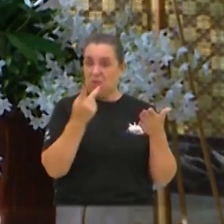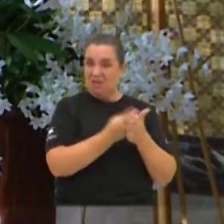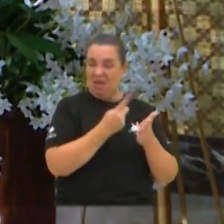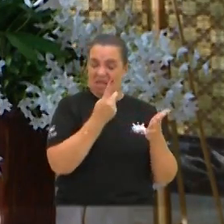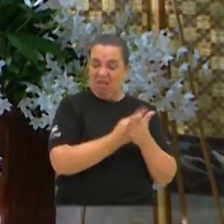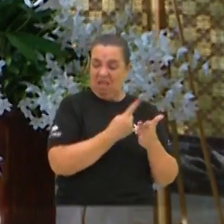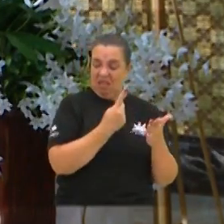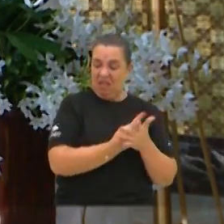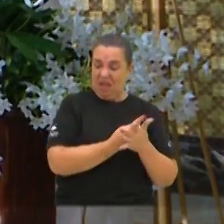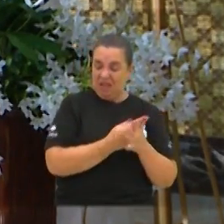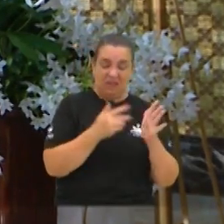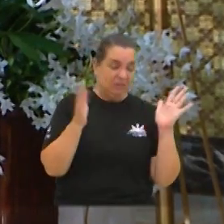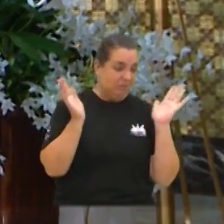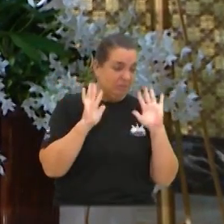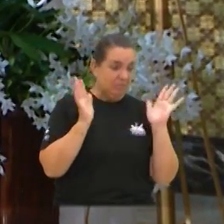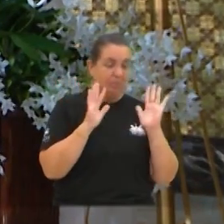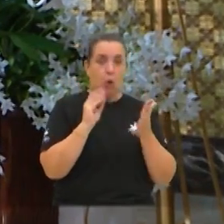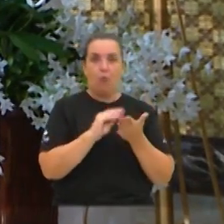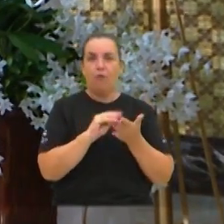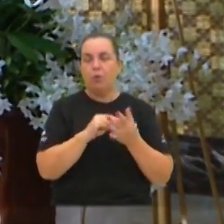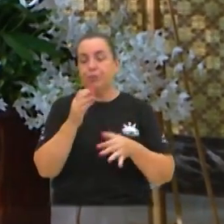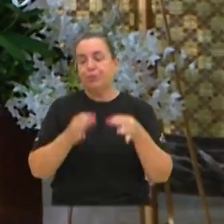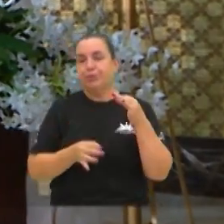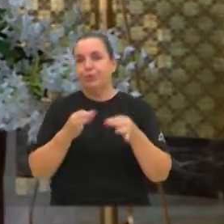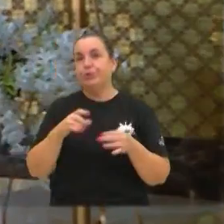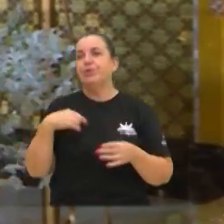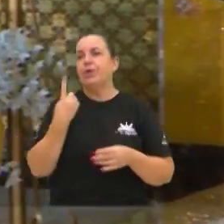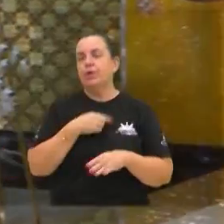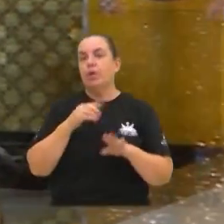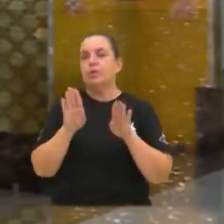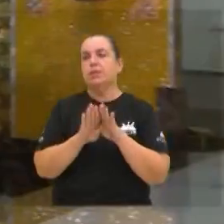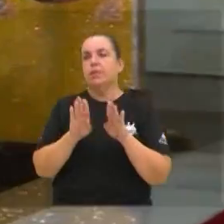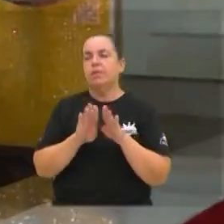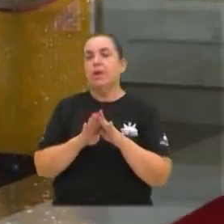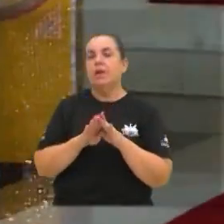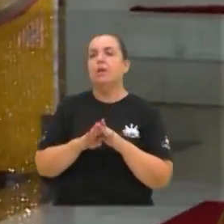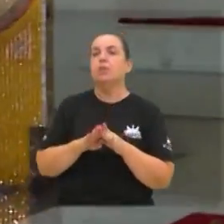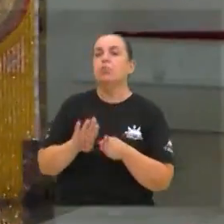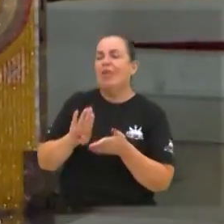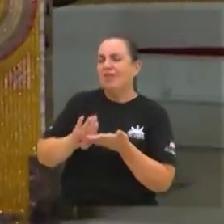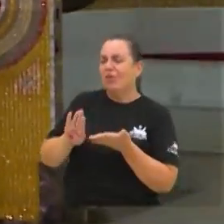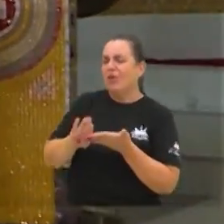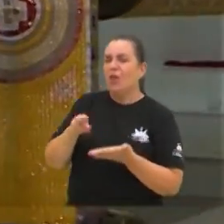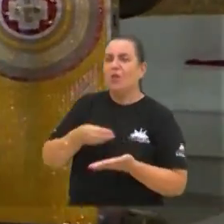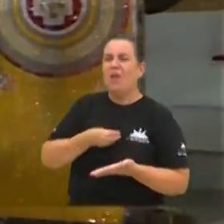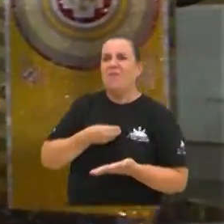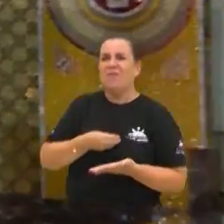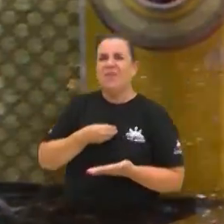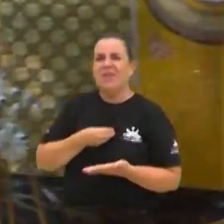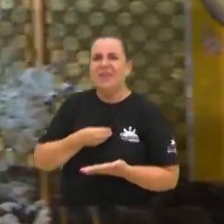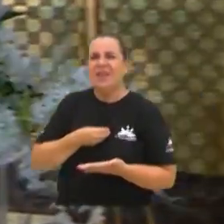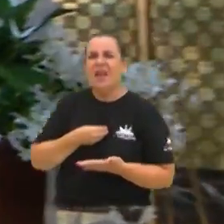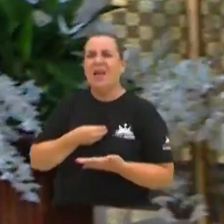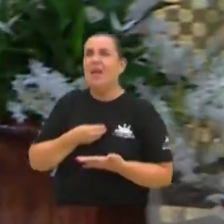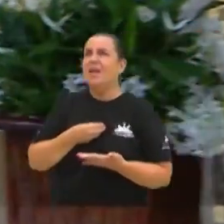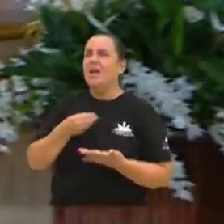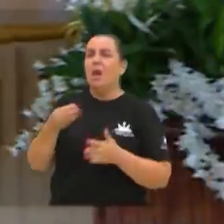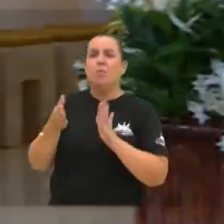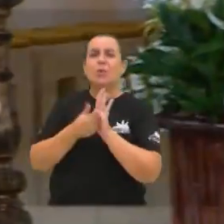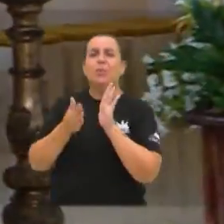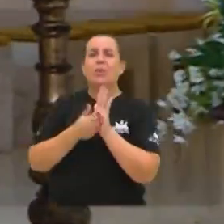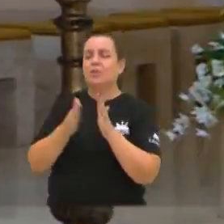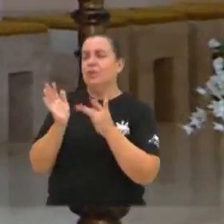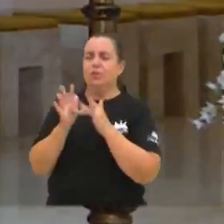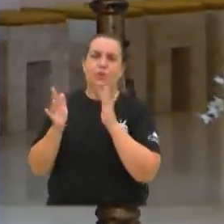damos margem para a injustiça, nós estamos matando a proposta de Jesus Cristo.